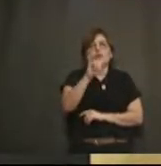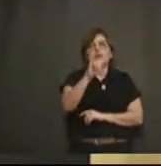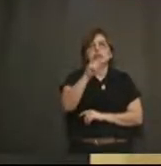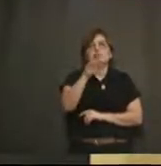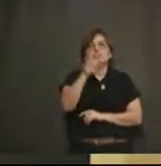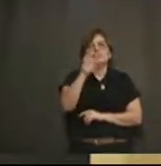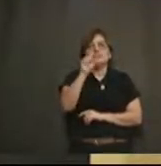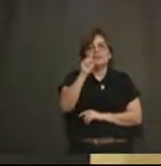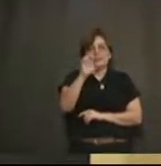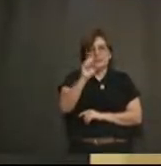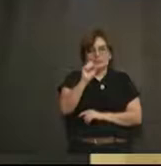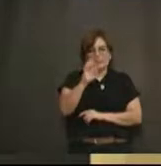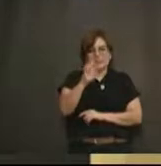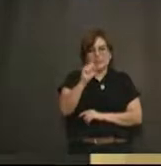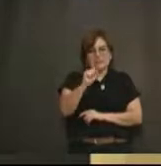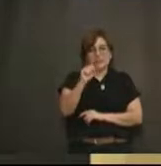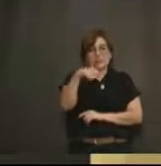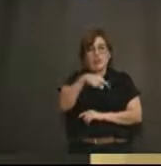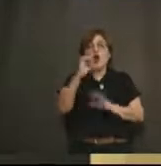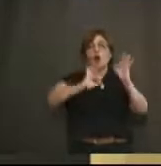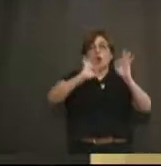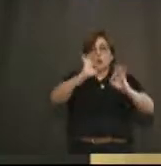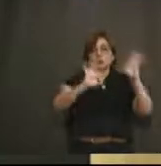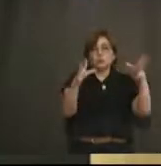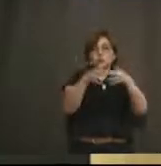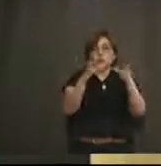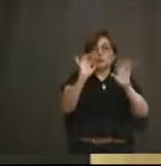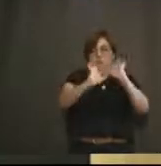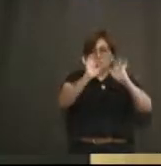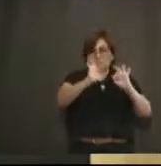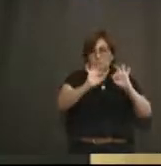organizador, né, presidente da comissão organizadora.